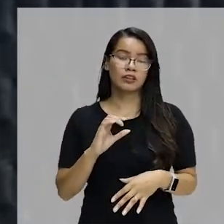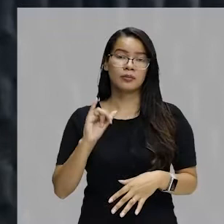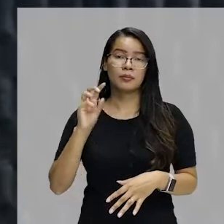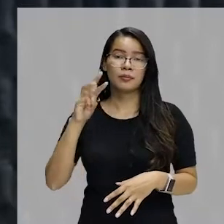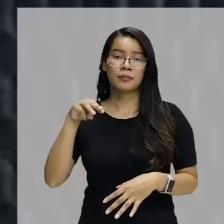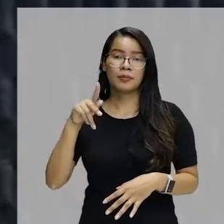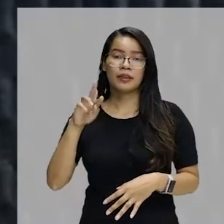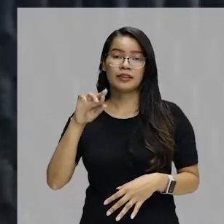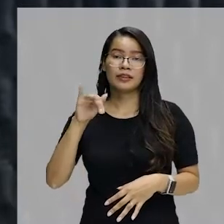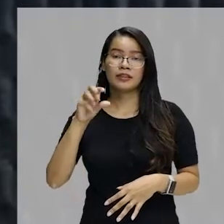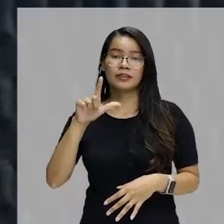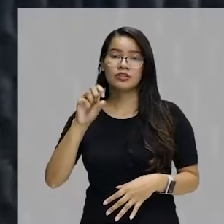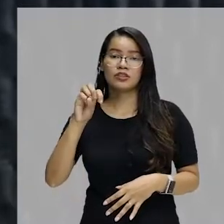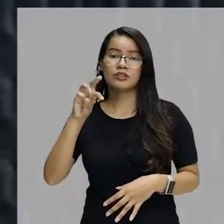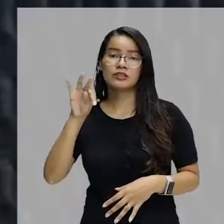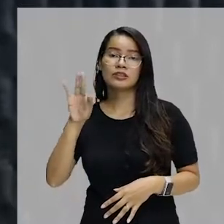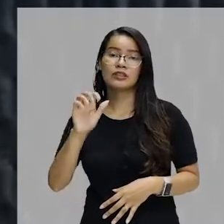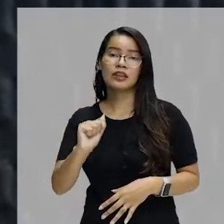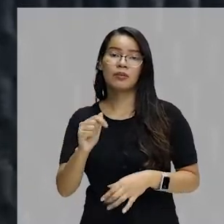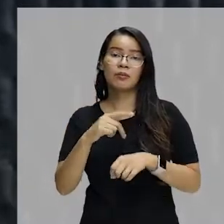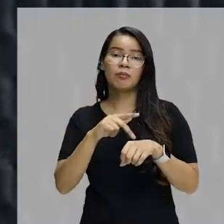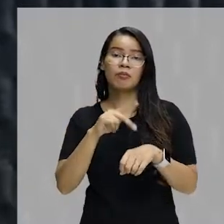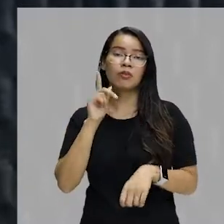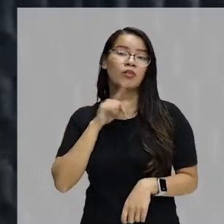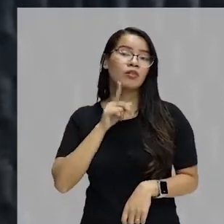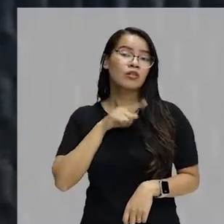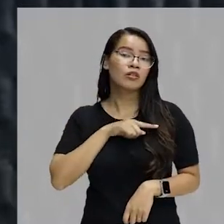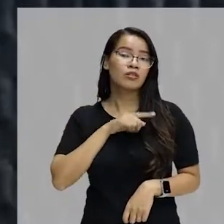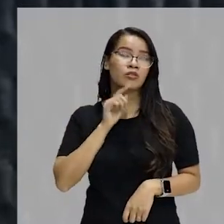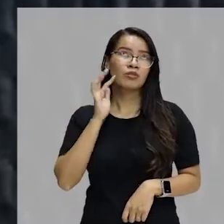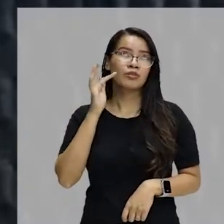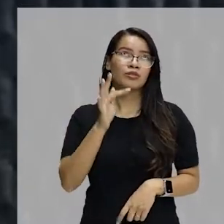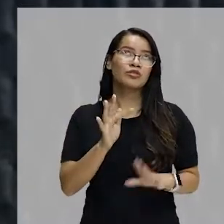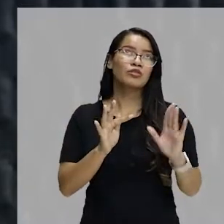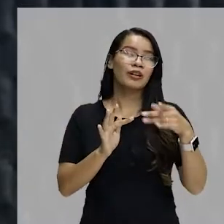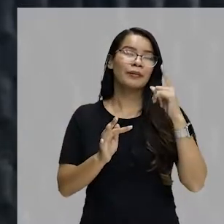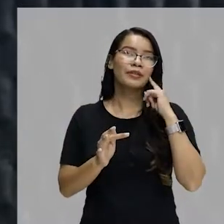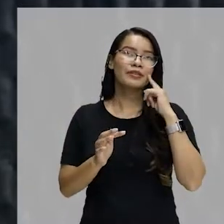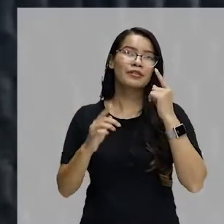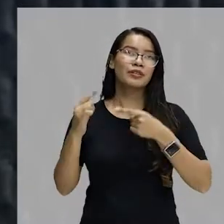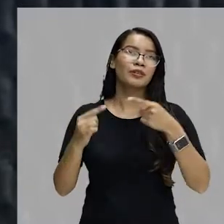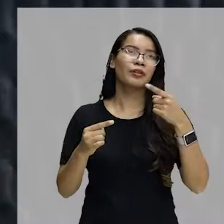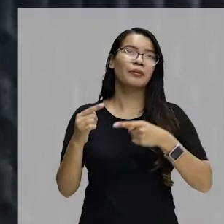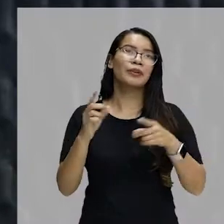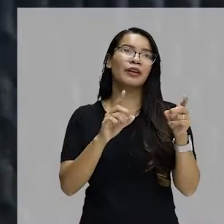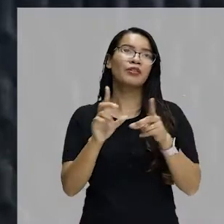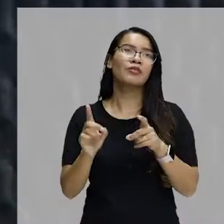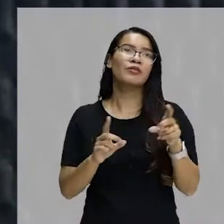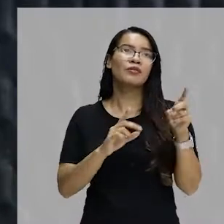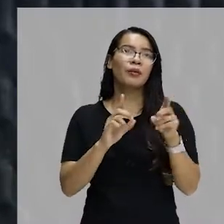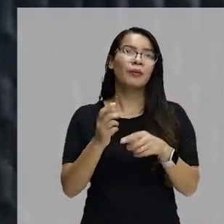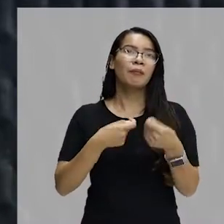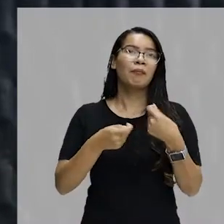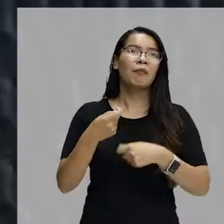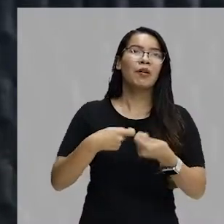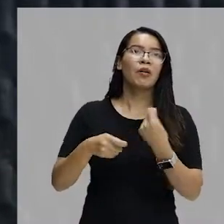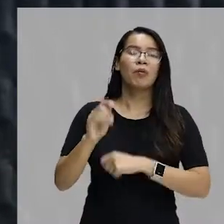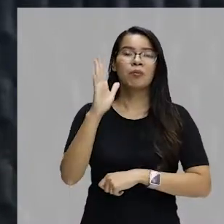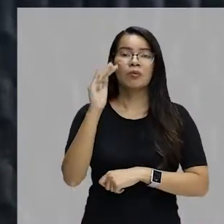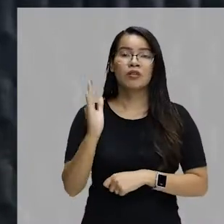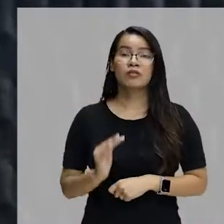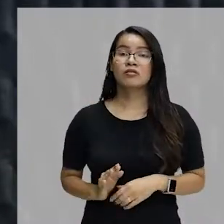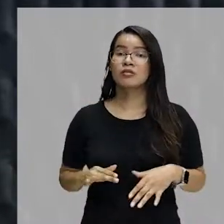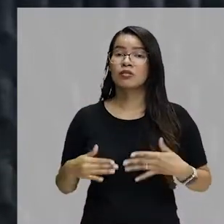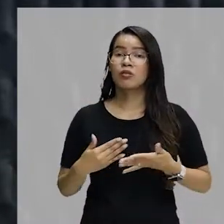Estados Unidos futuramente, já pensando em dominar os mercados brasileiros, vão acabar apoiando